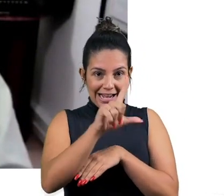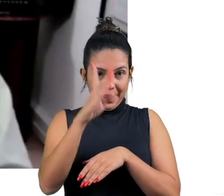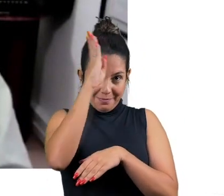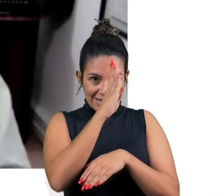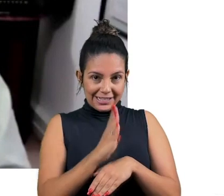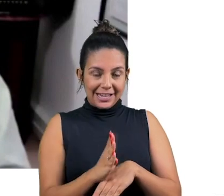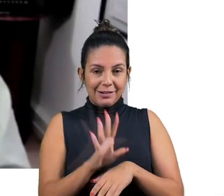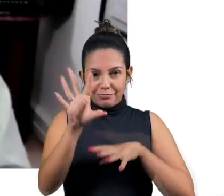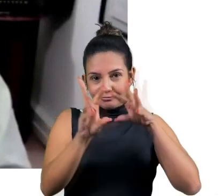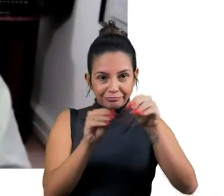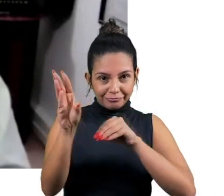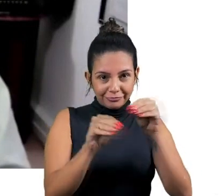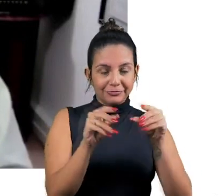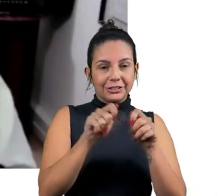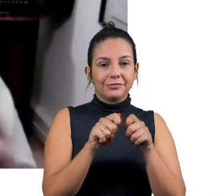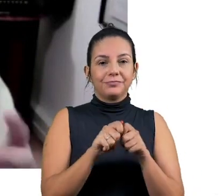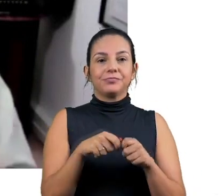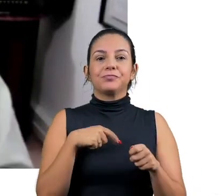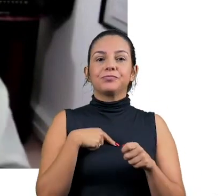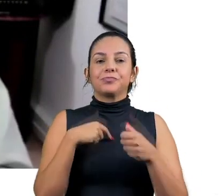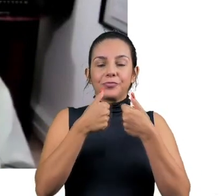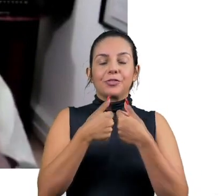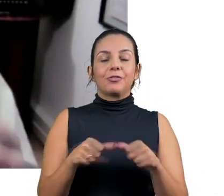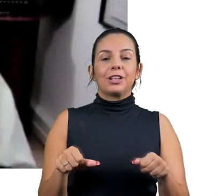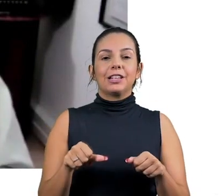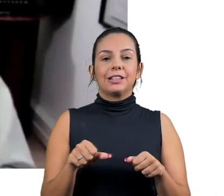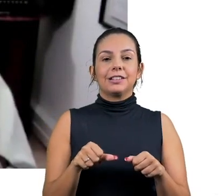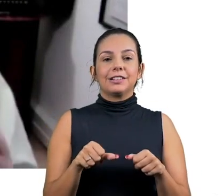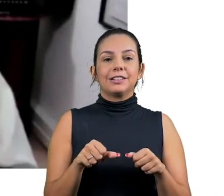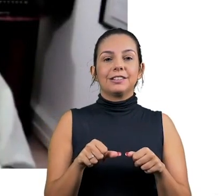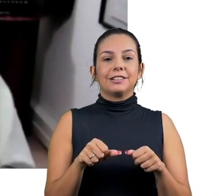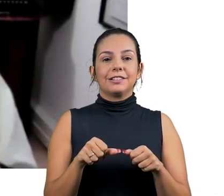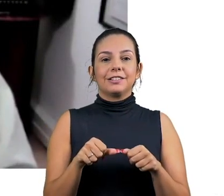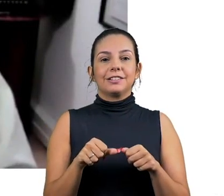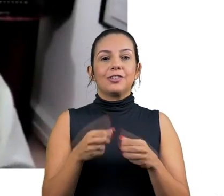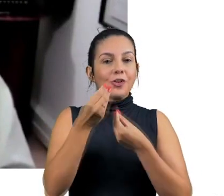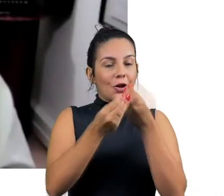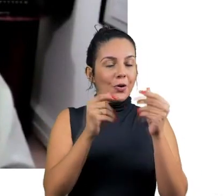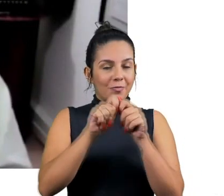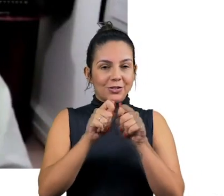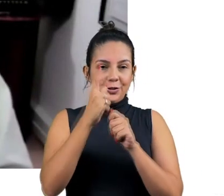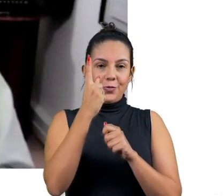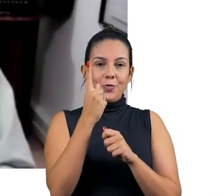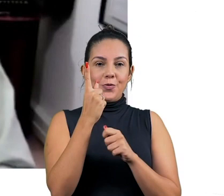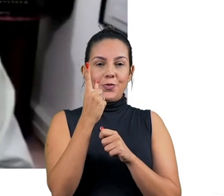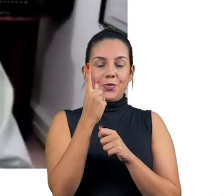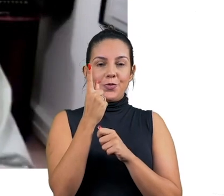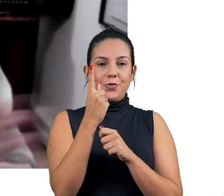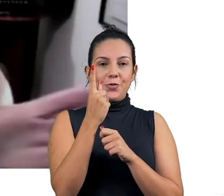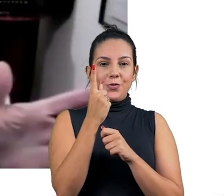brasileiras, e eu fiquei dando tratos à bola como é que eu ia fazer